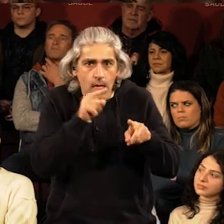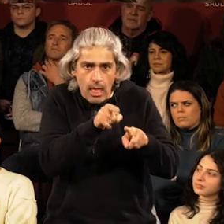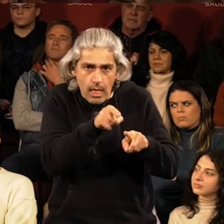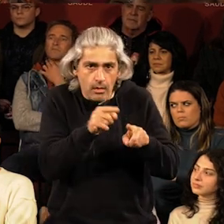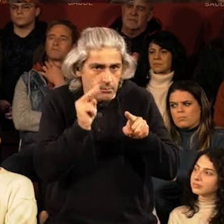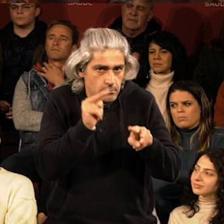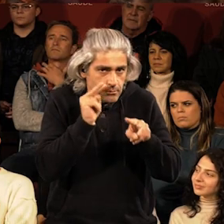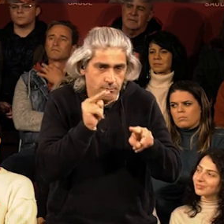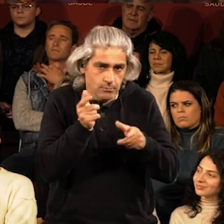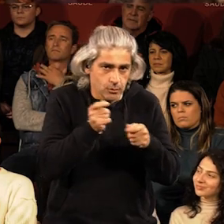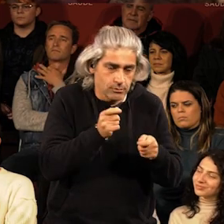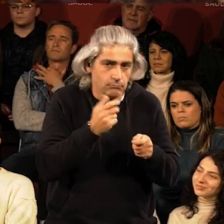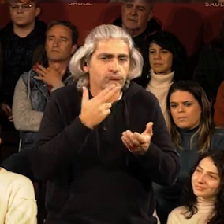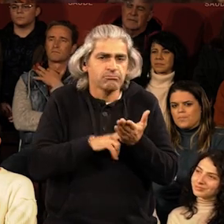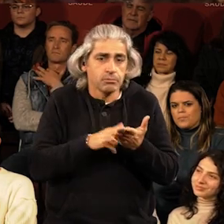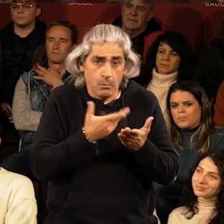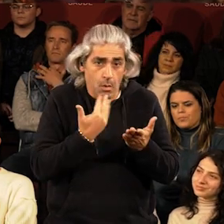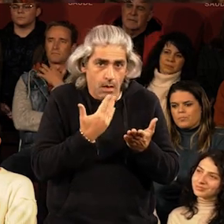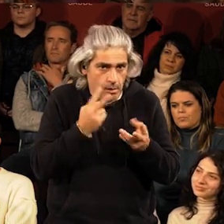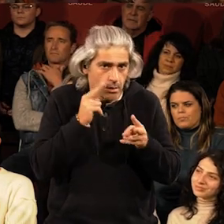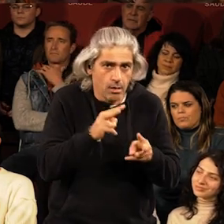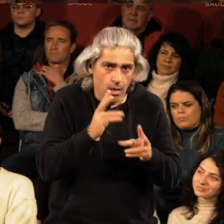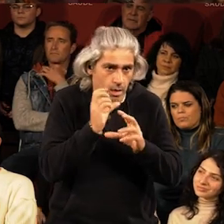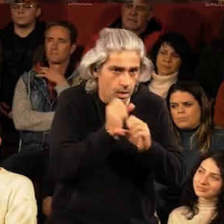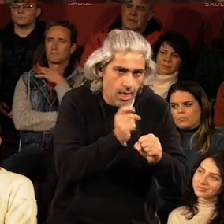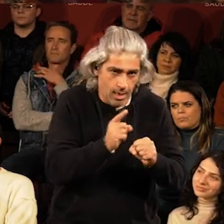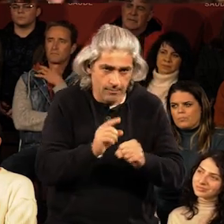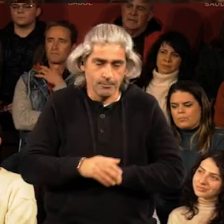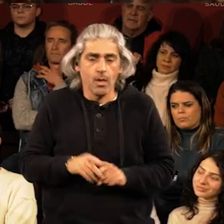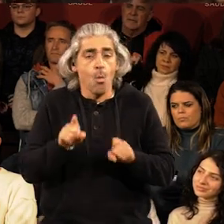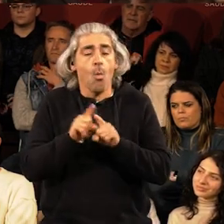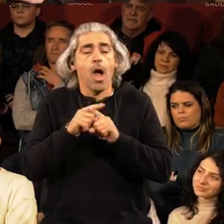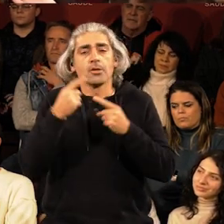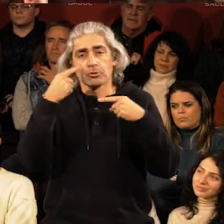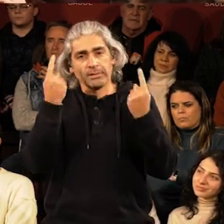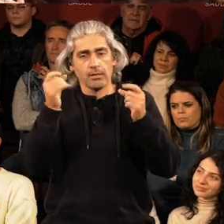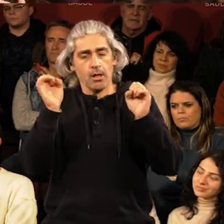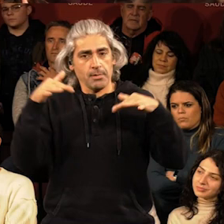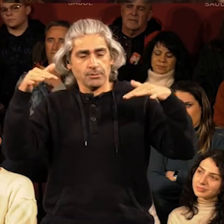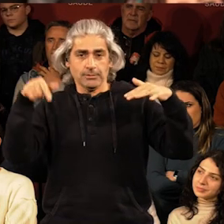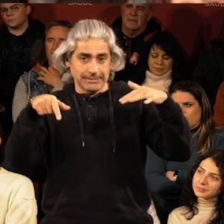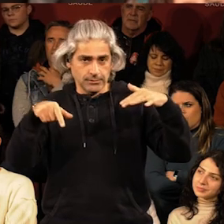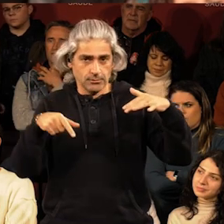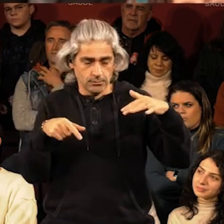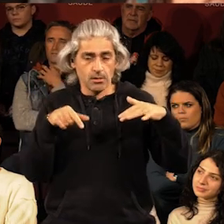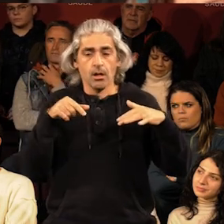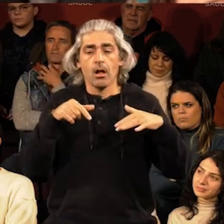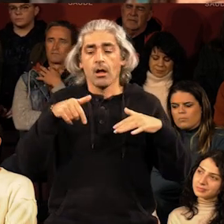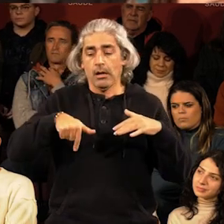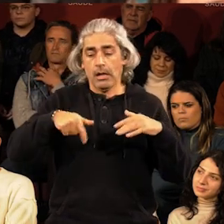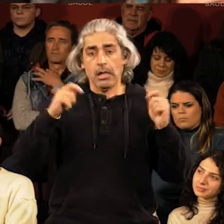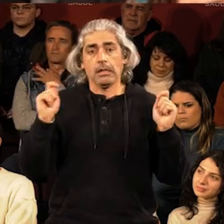aquela que de facto tem e tal como um espetáculo de de ilusionismo nesta campanha